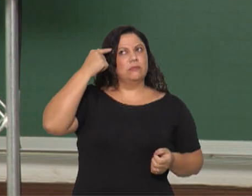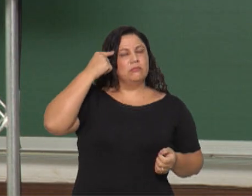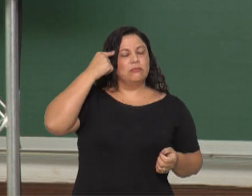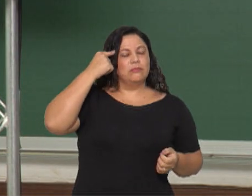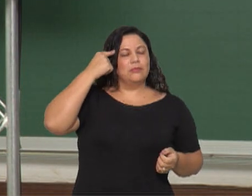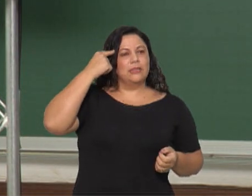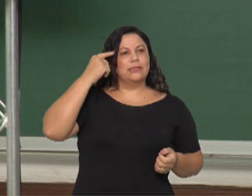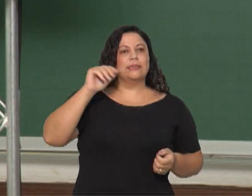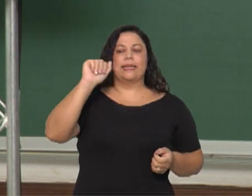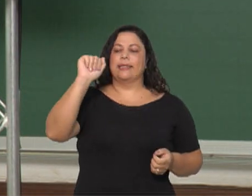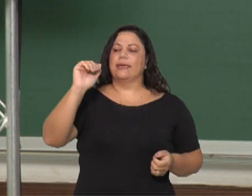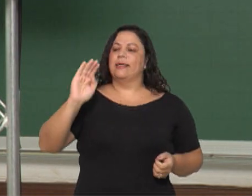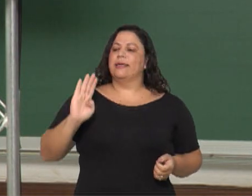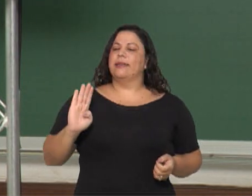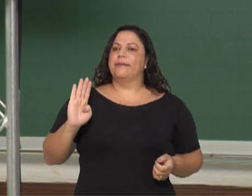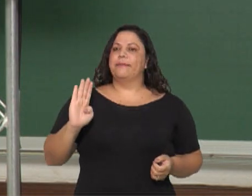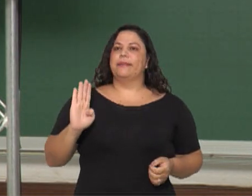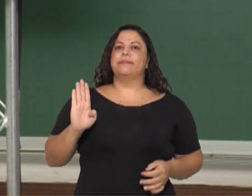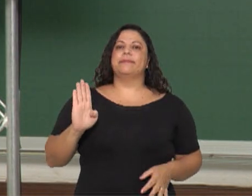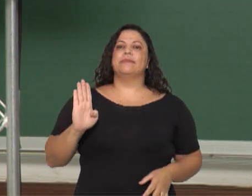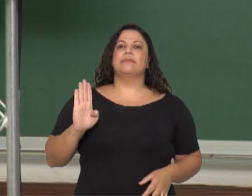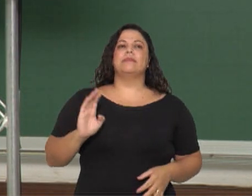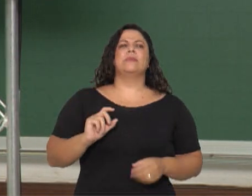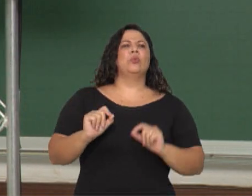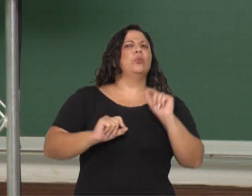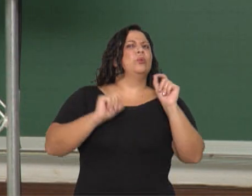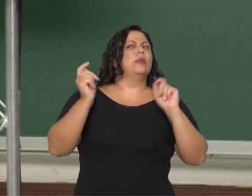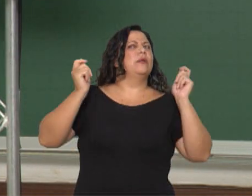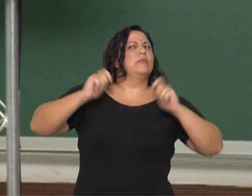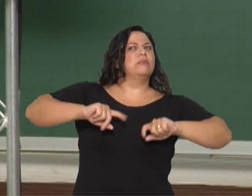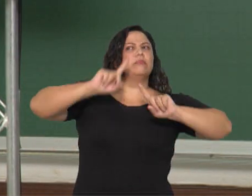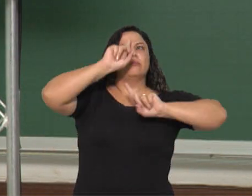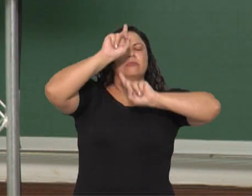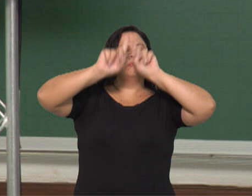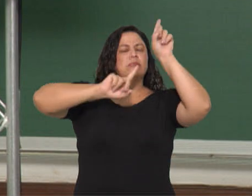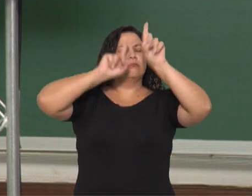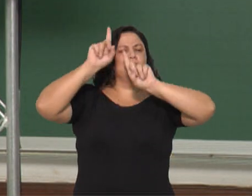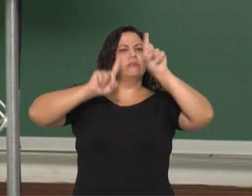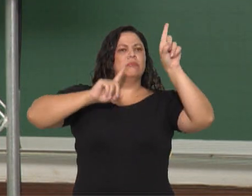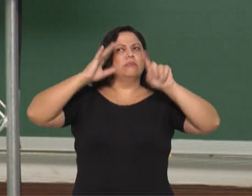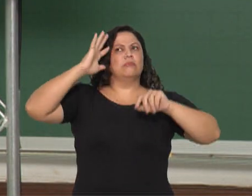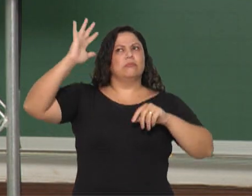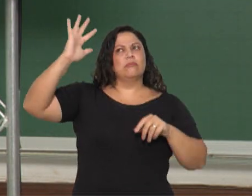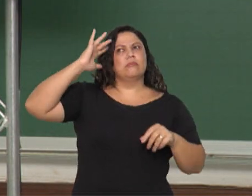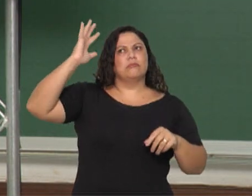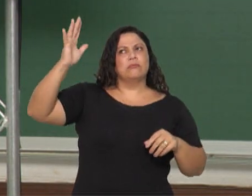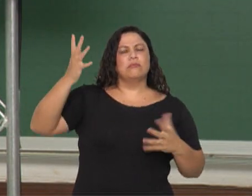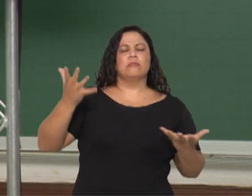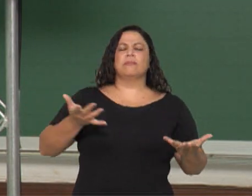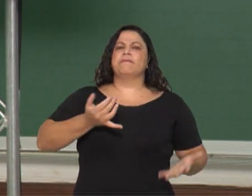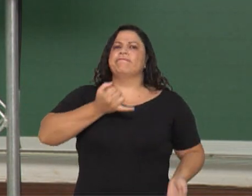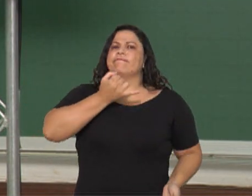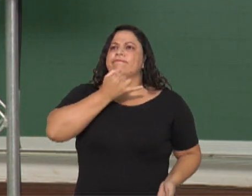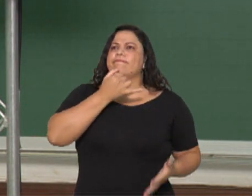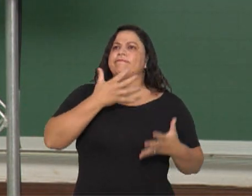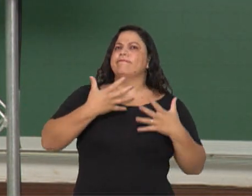na letra A e na letra B, certo? O que pode dar ideia para nós? Uma reflexão melancólica